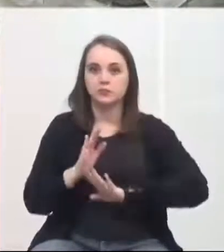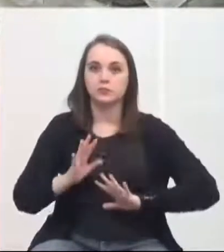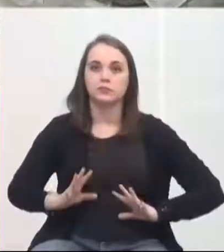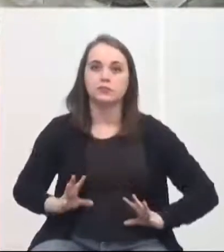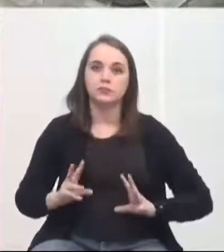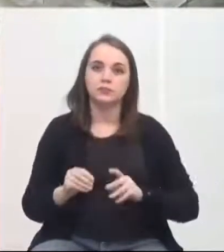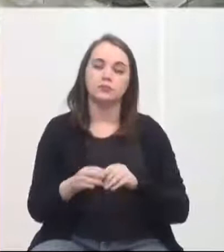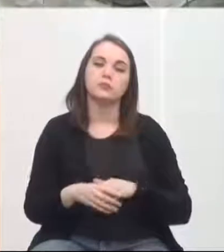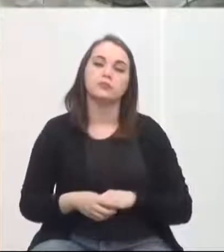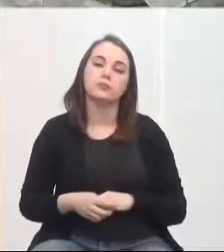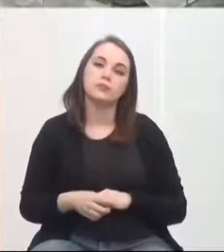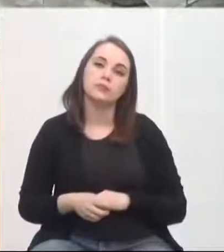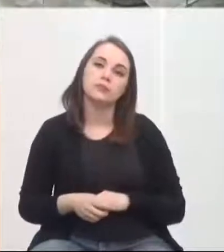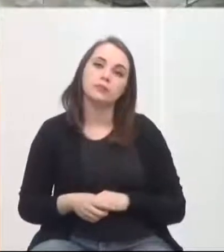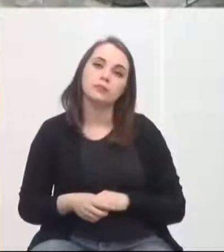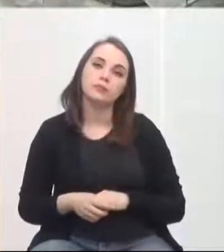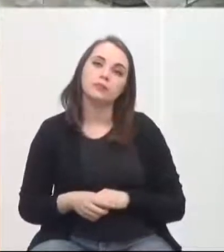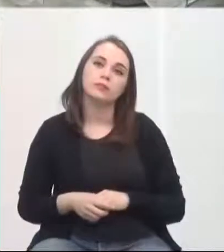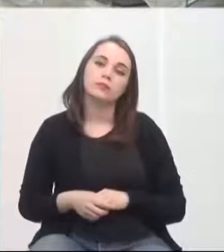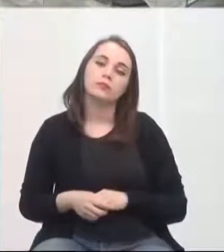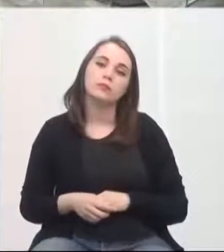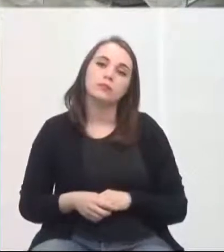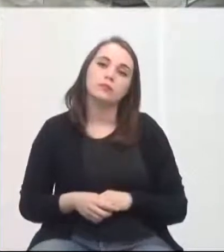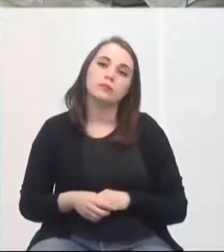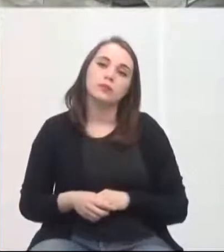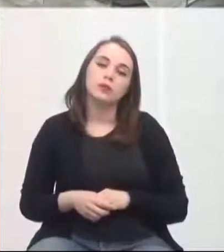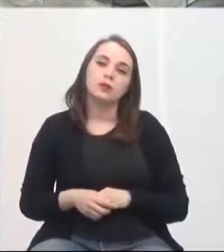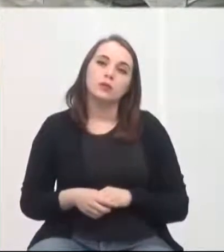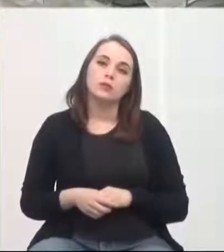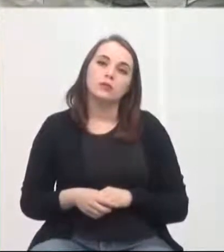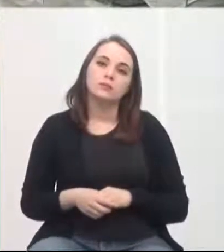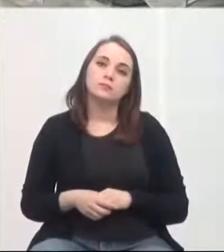por unanimidade. É Sangão,